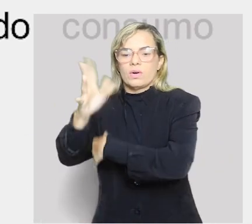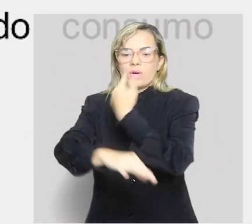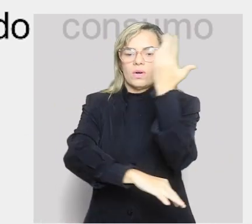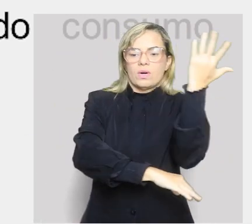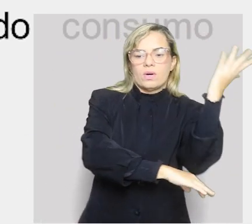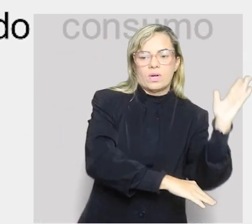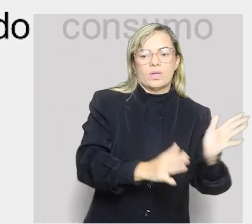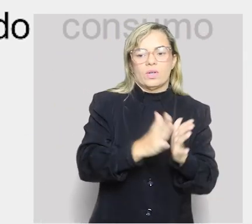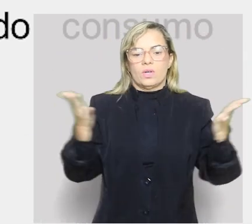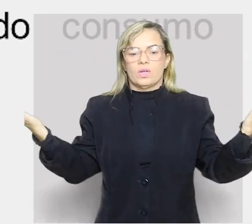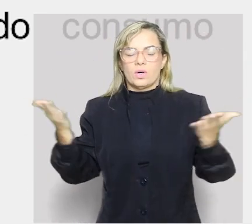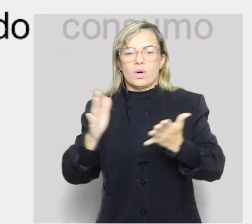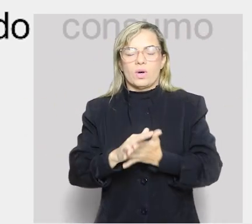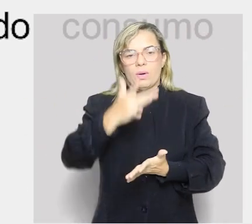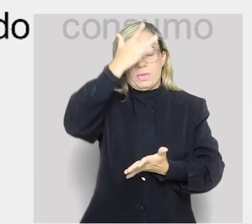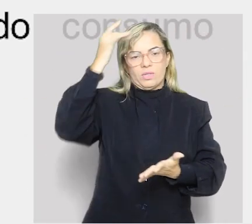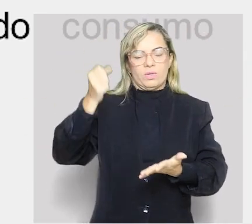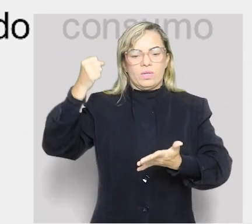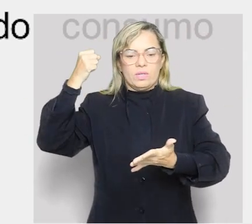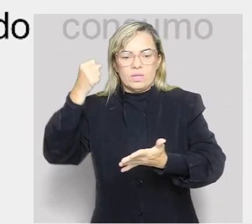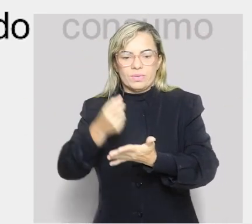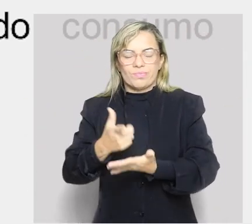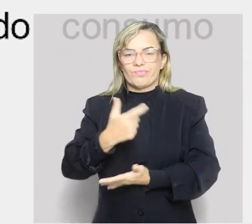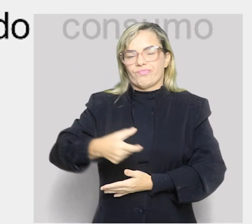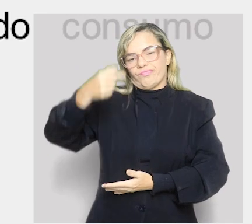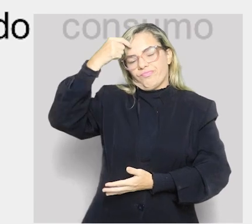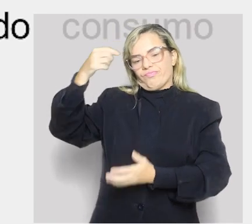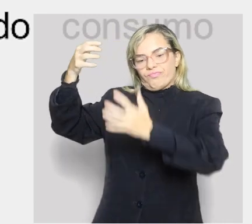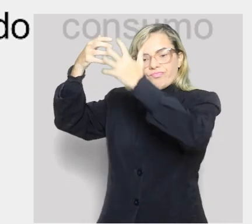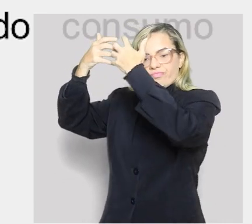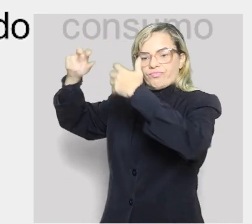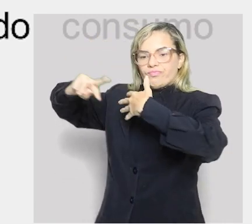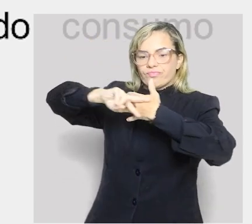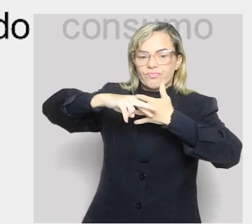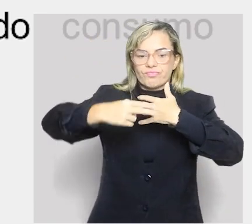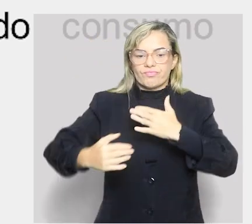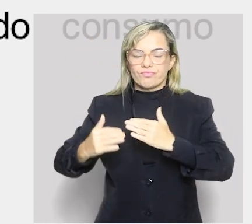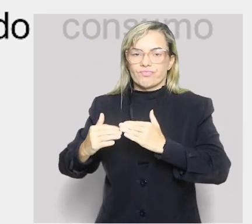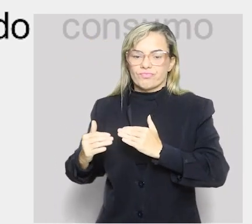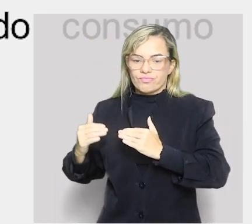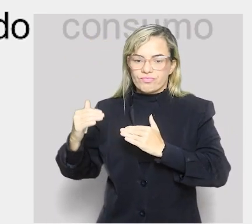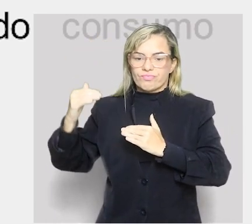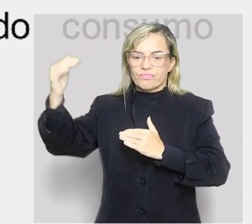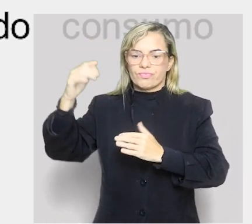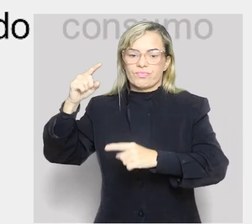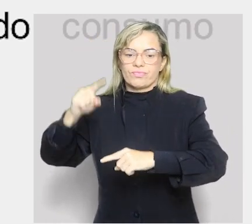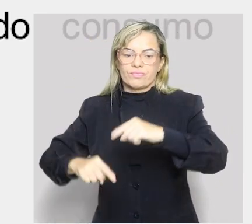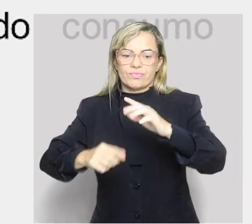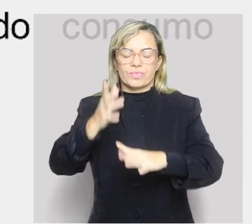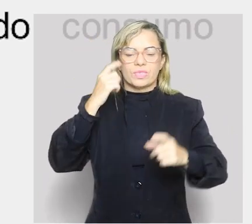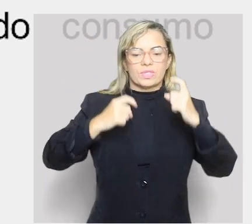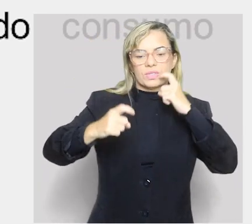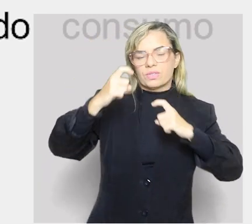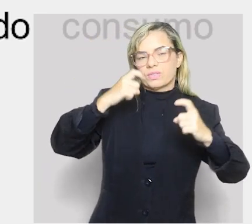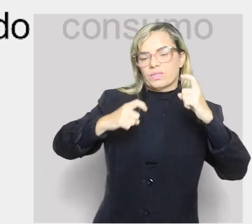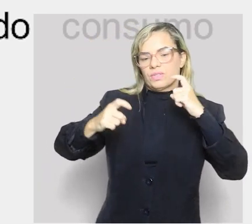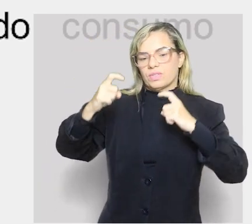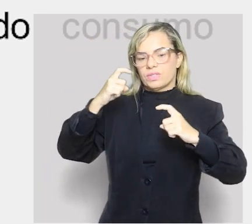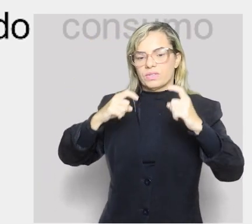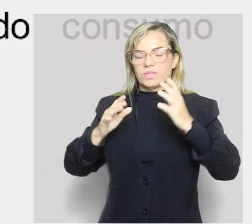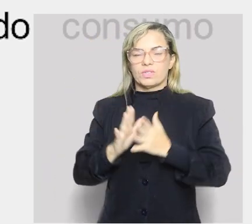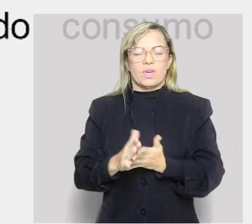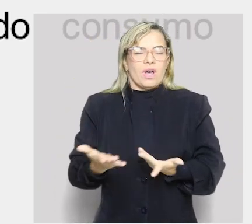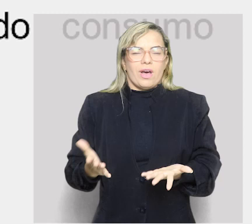consumidor raramente reflete sobre as consequências do consumo crescente desses produtos, preocupando-se